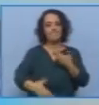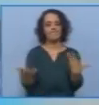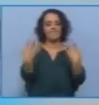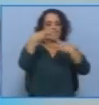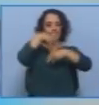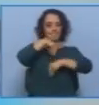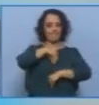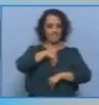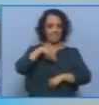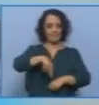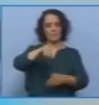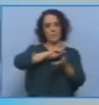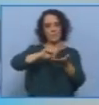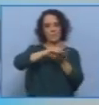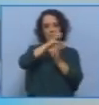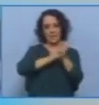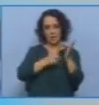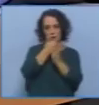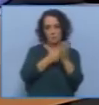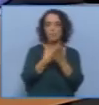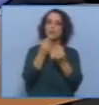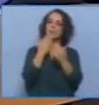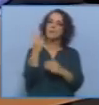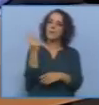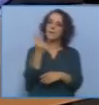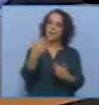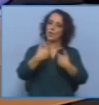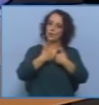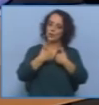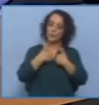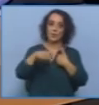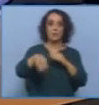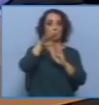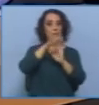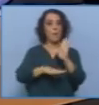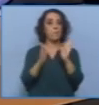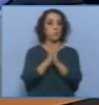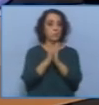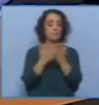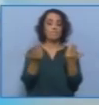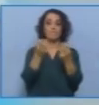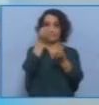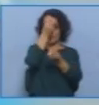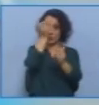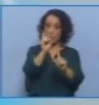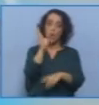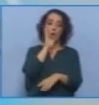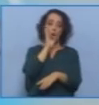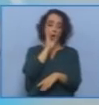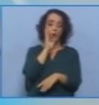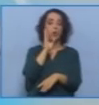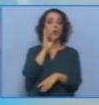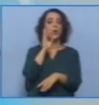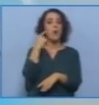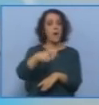mensagem destes textos bíblicos. Muito obrigado pelo vosso contributo aqui no programa Eclésia. Resta lembrar que mais logo na Antena 1